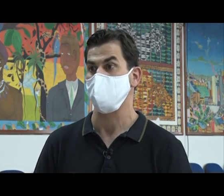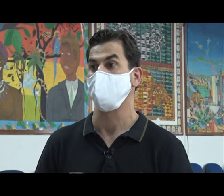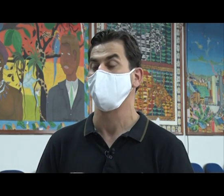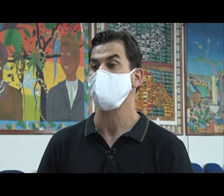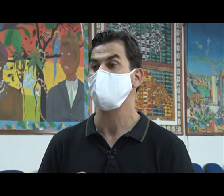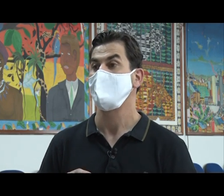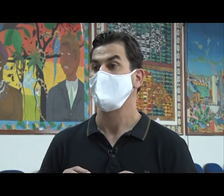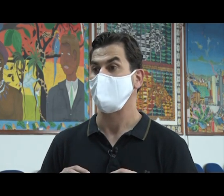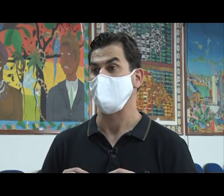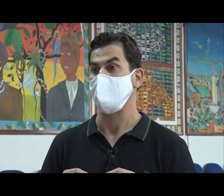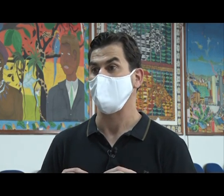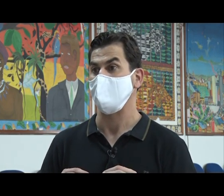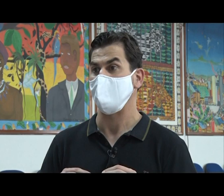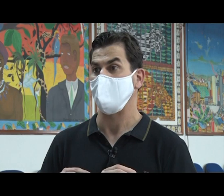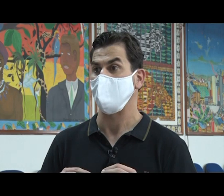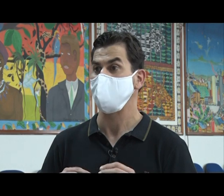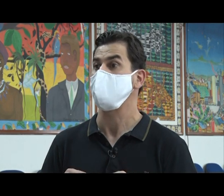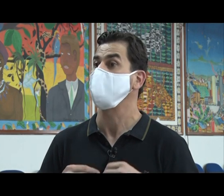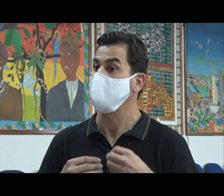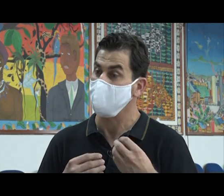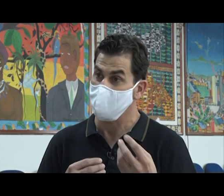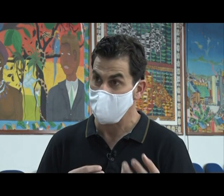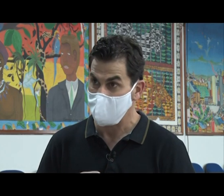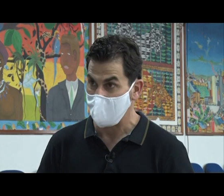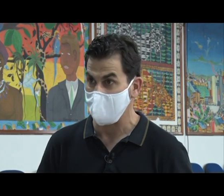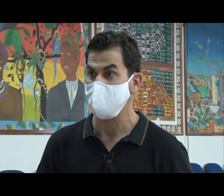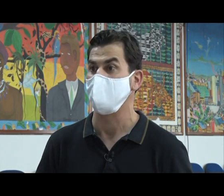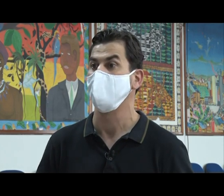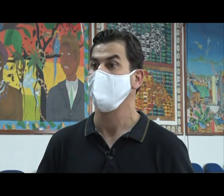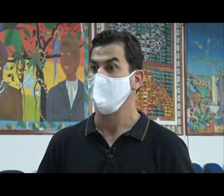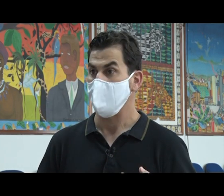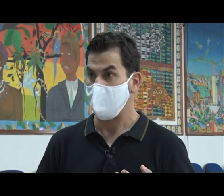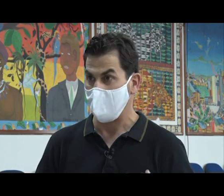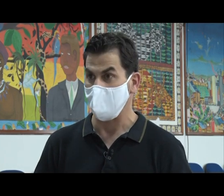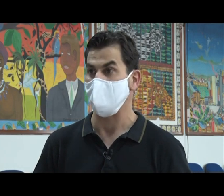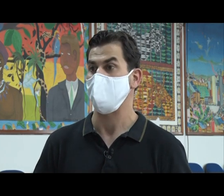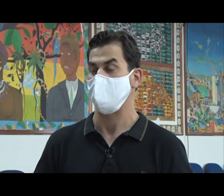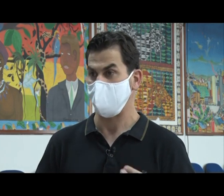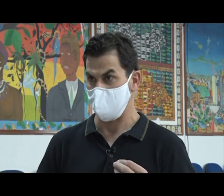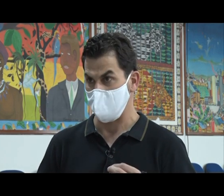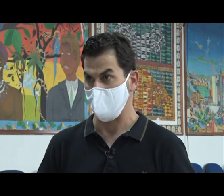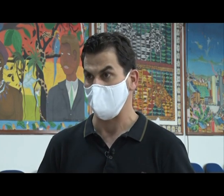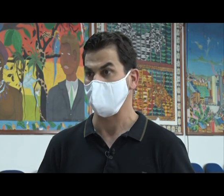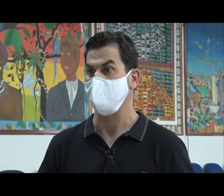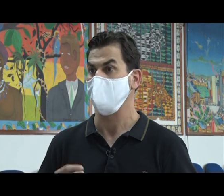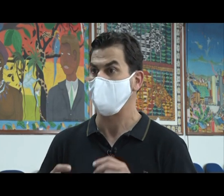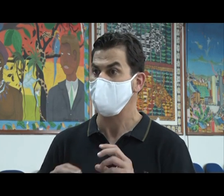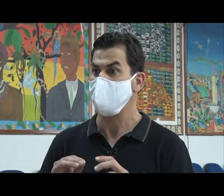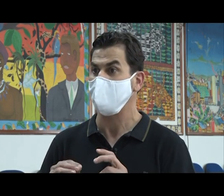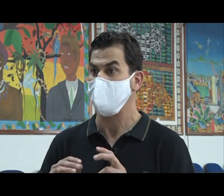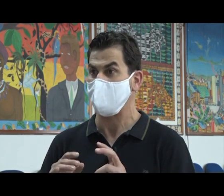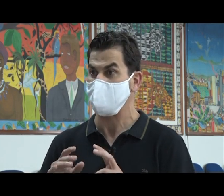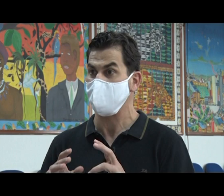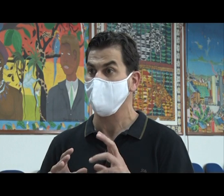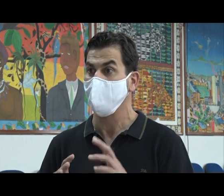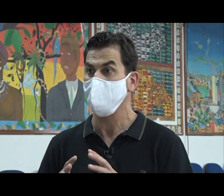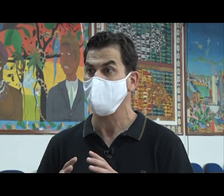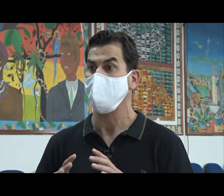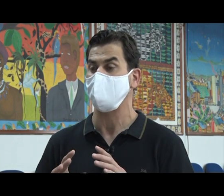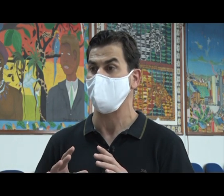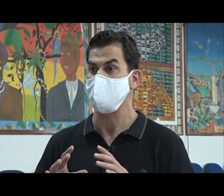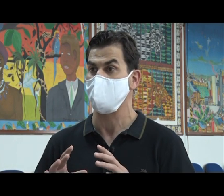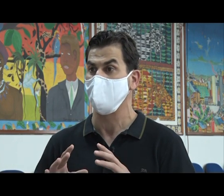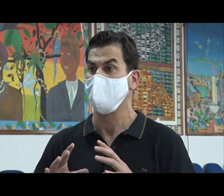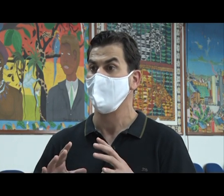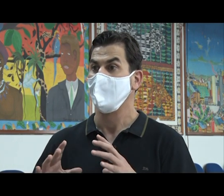das pessoas que serviram de inspiração para ele, para fazer o hino. Então eu percebi que ele prestava